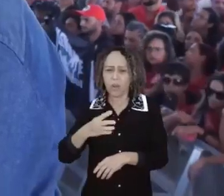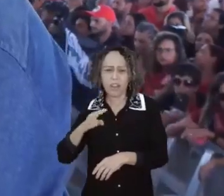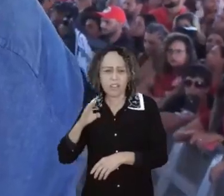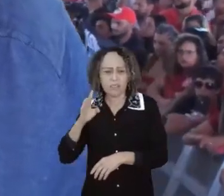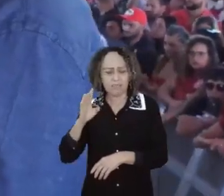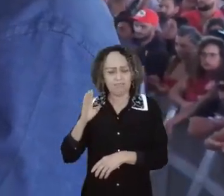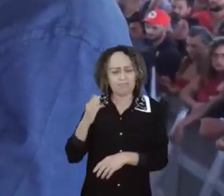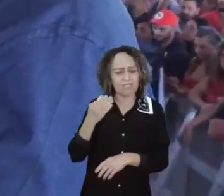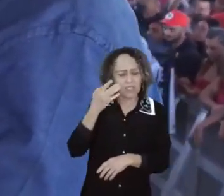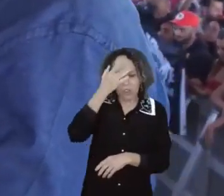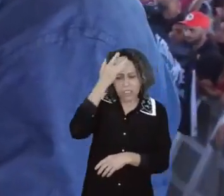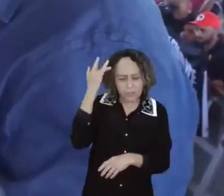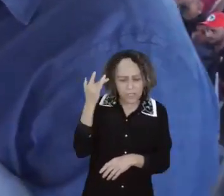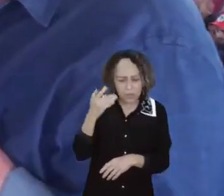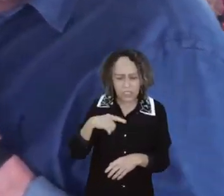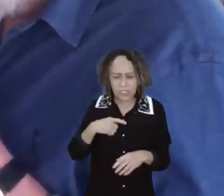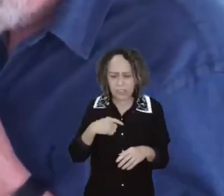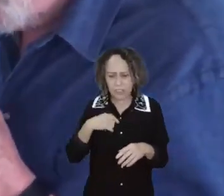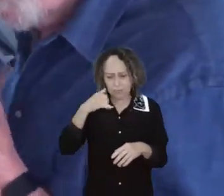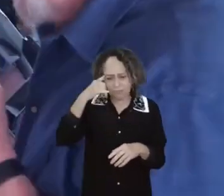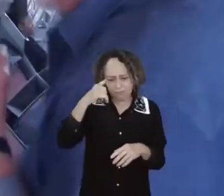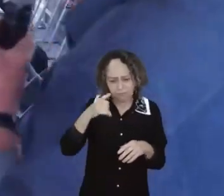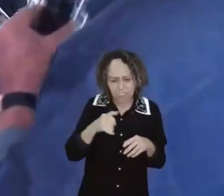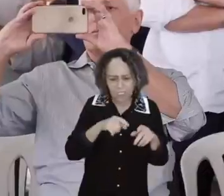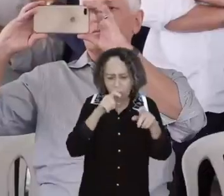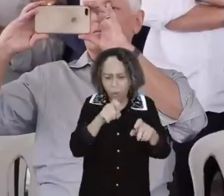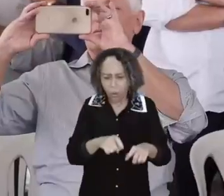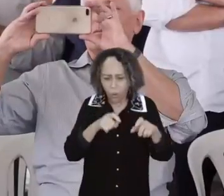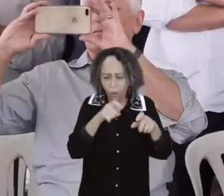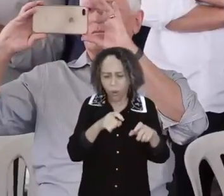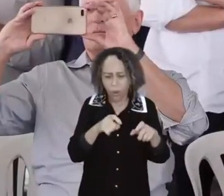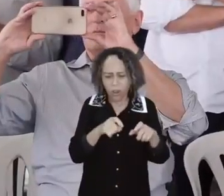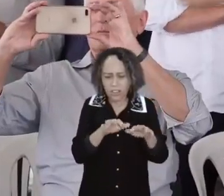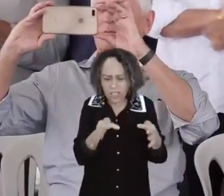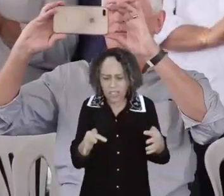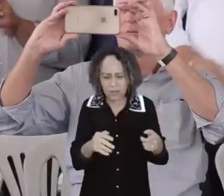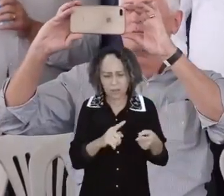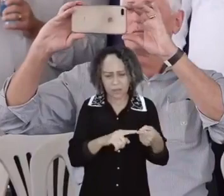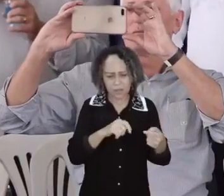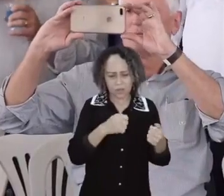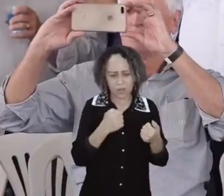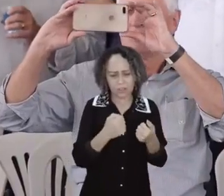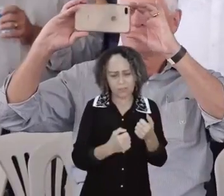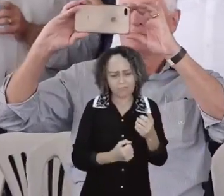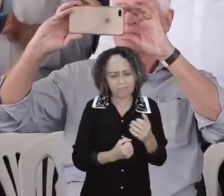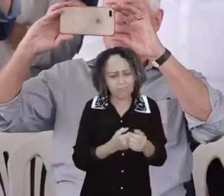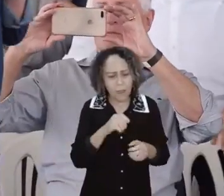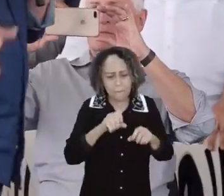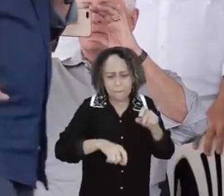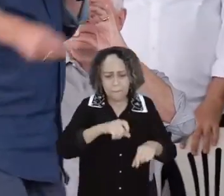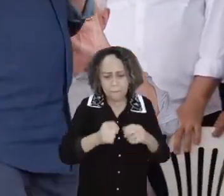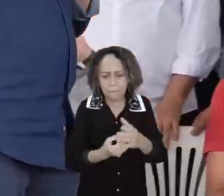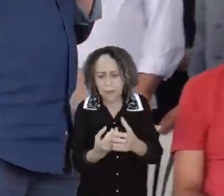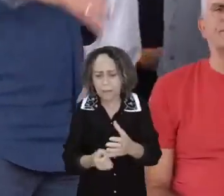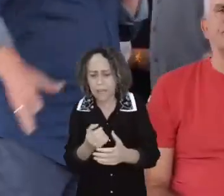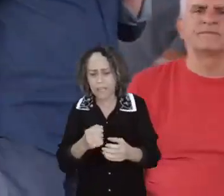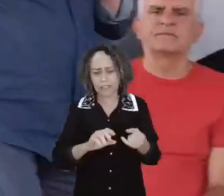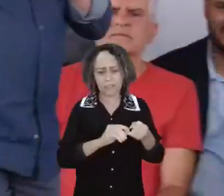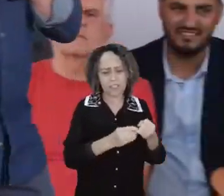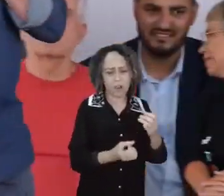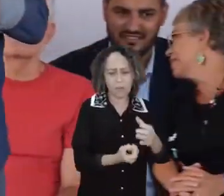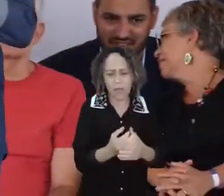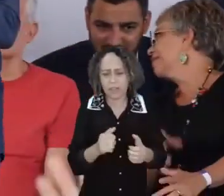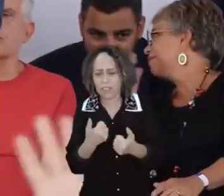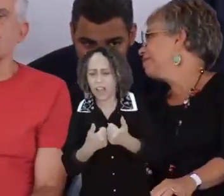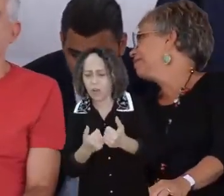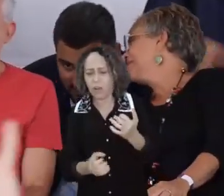feijão, essa gente que produz milho, essa gente que produz, que cria galinha, que planta pepino, que planta cebola, que planta